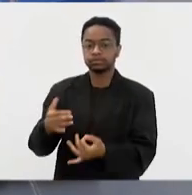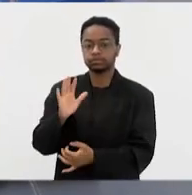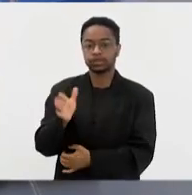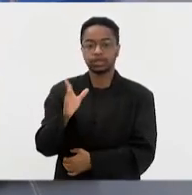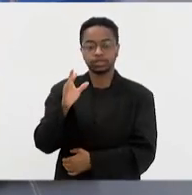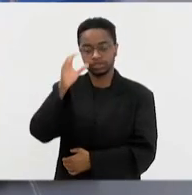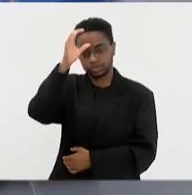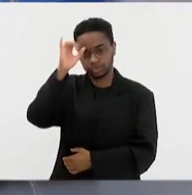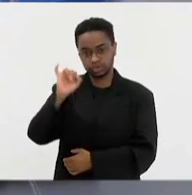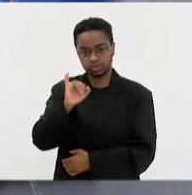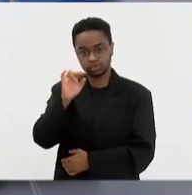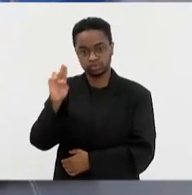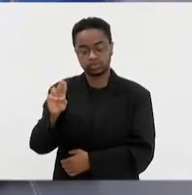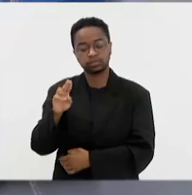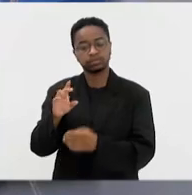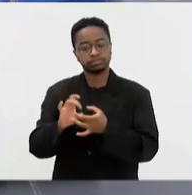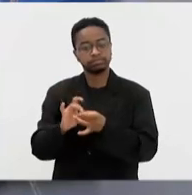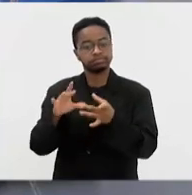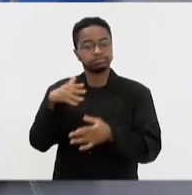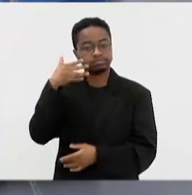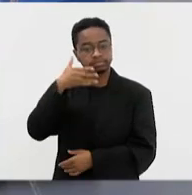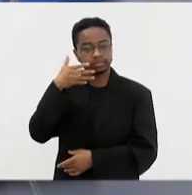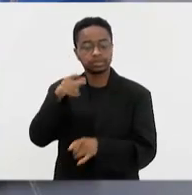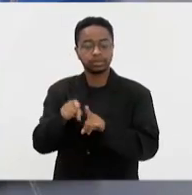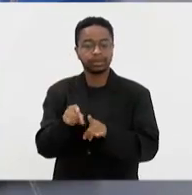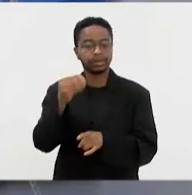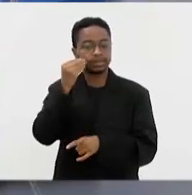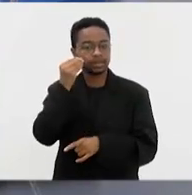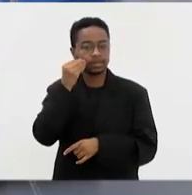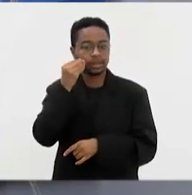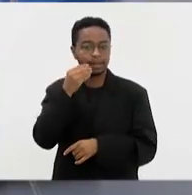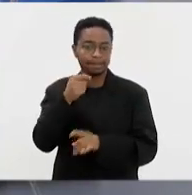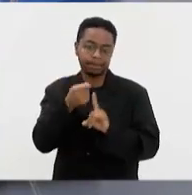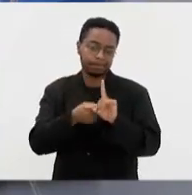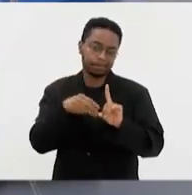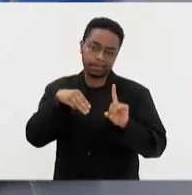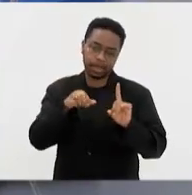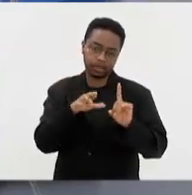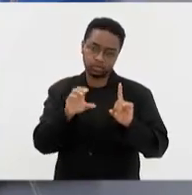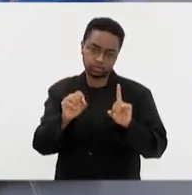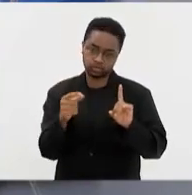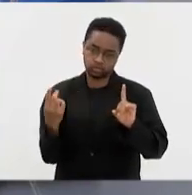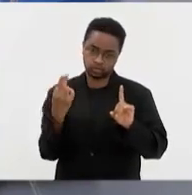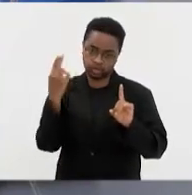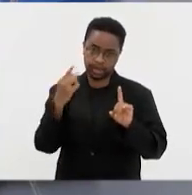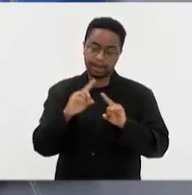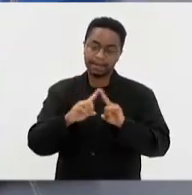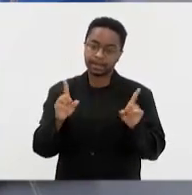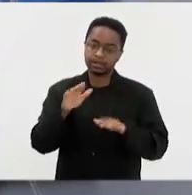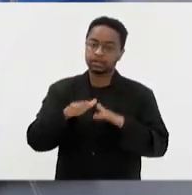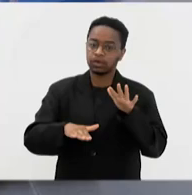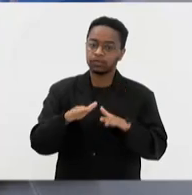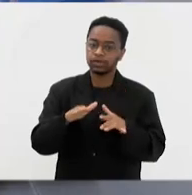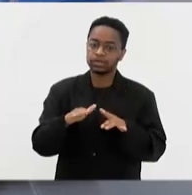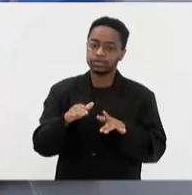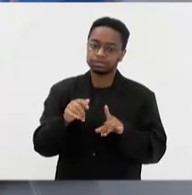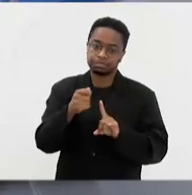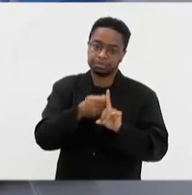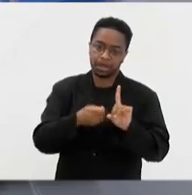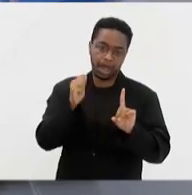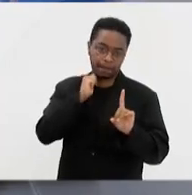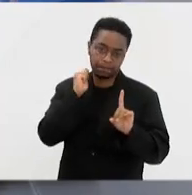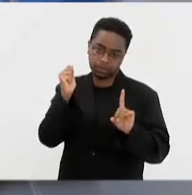gente estabelecer aí uma possibilidade, não no mês de março, que não haverá possibilidade, mas no mês de